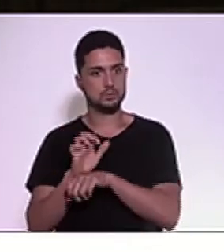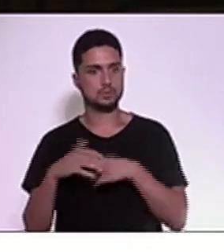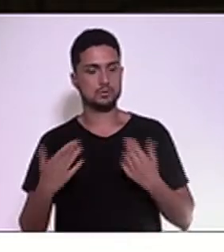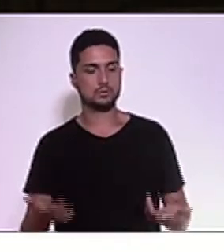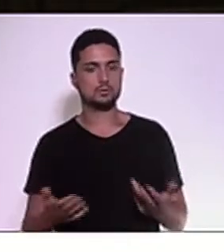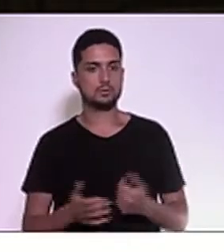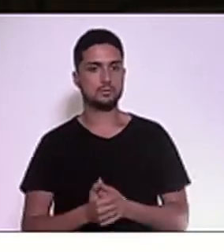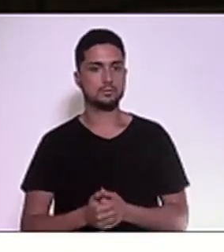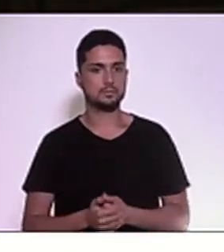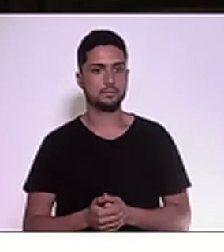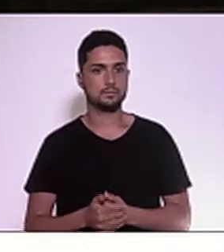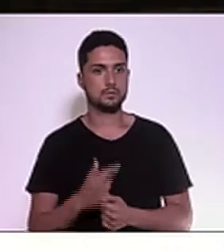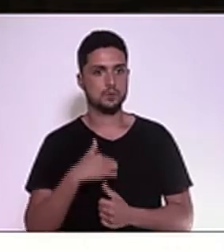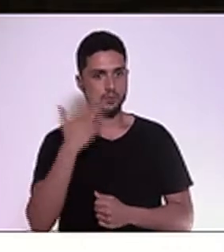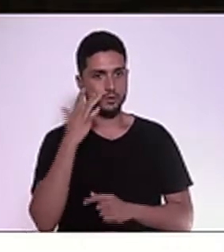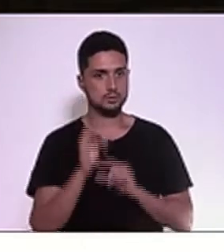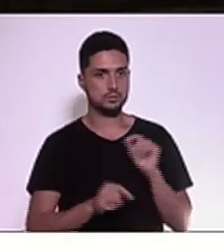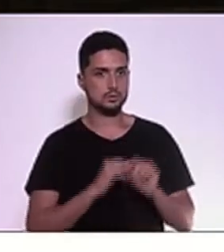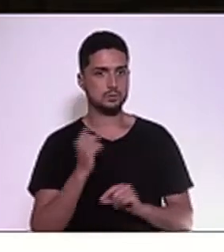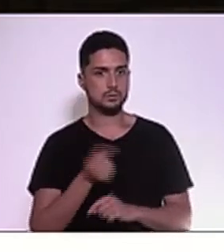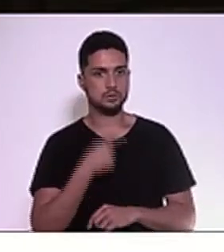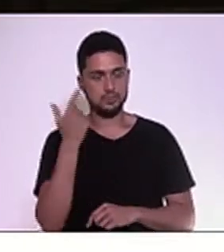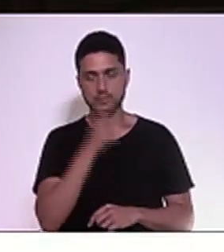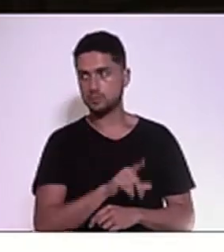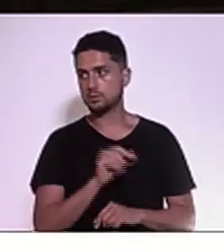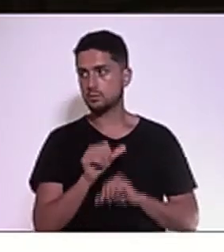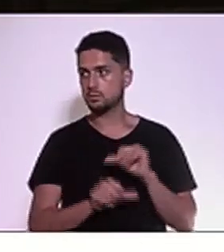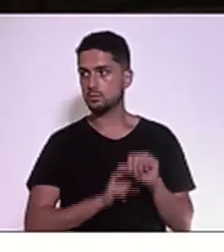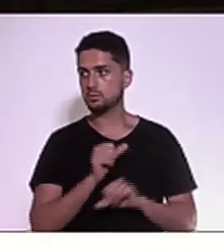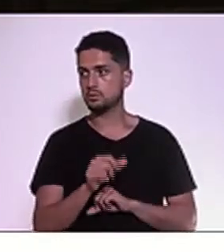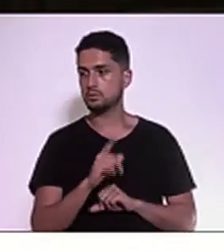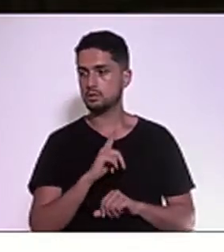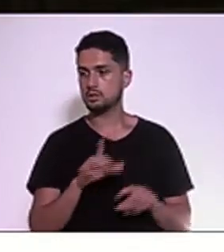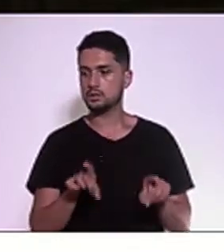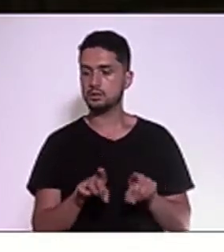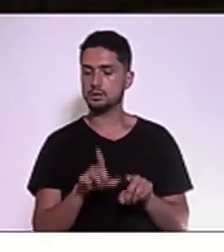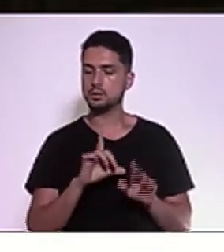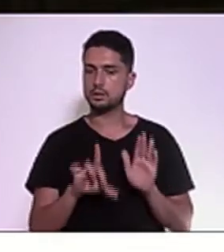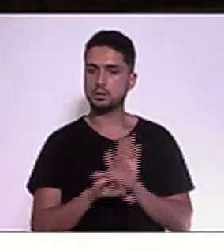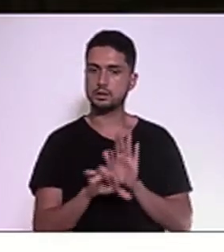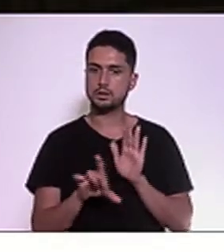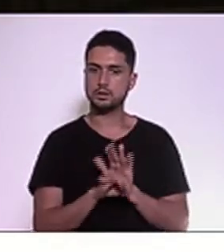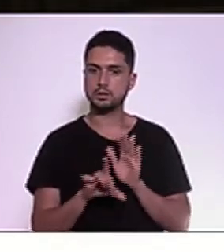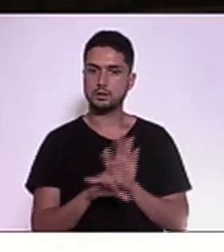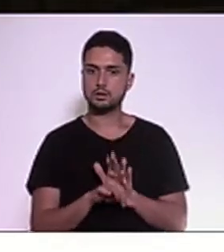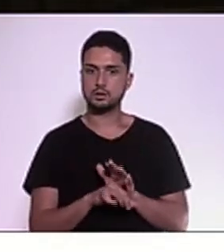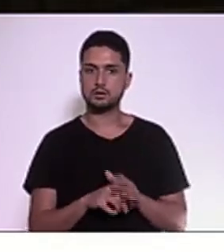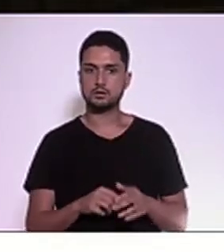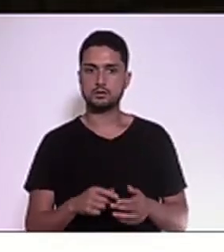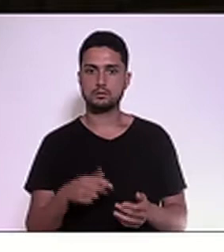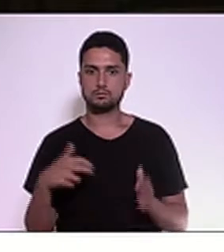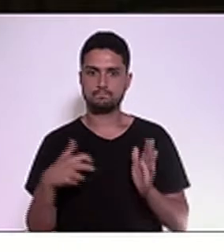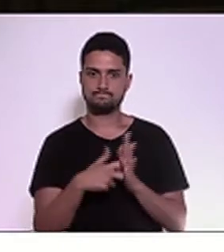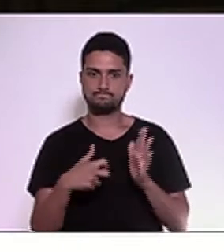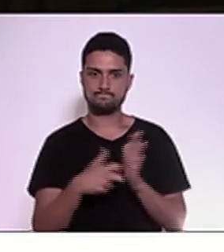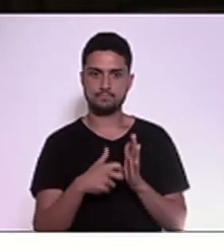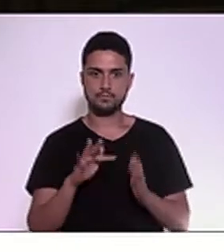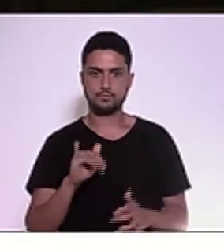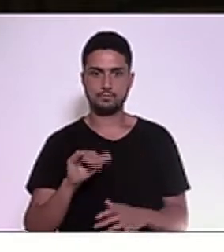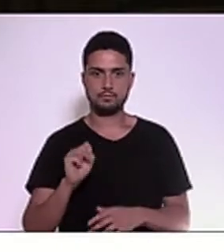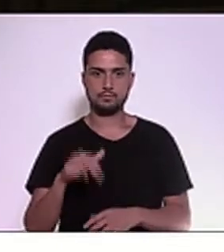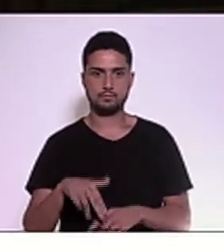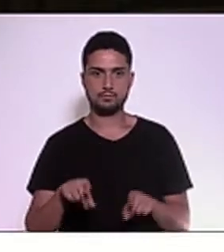Portanto, eu acho que para a gente alterar as leis que disciplinam o FECAM e o